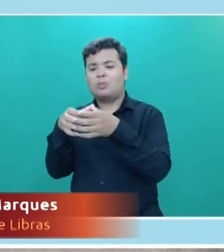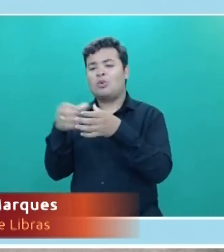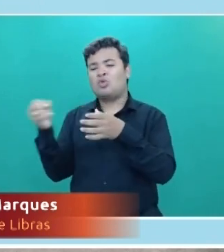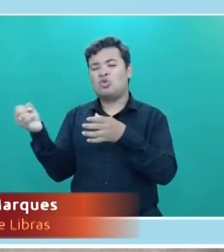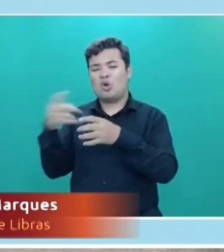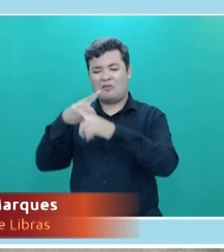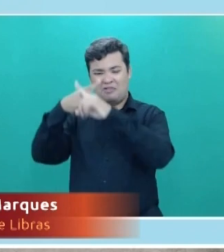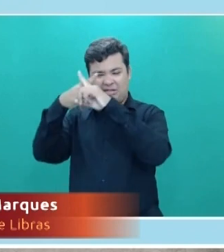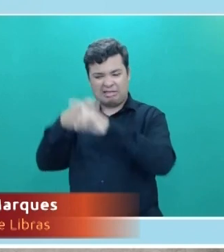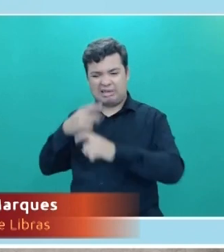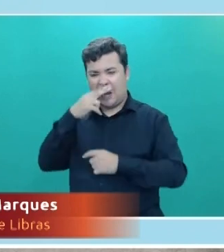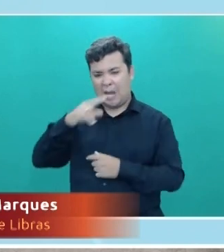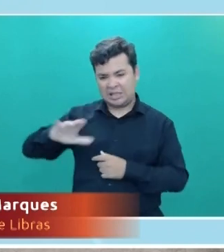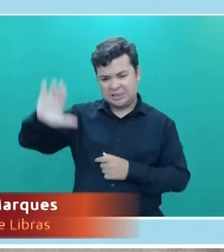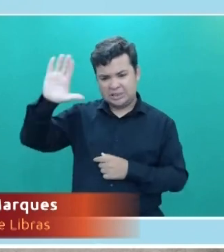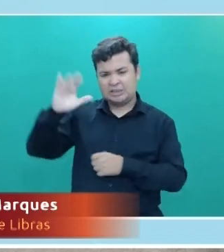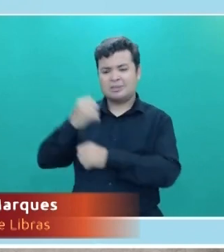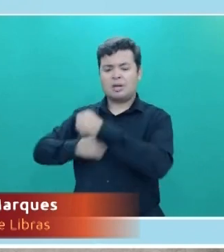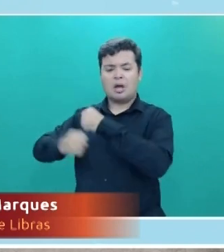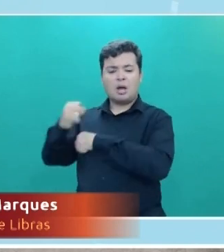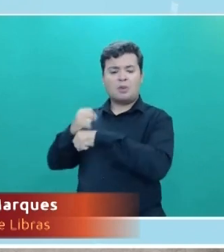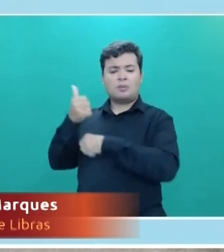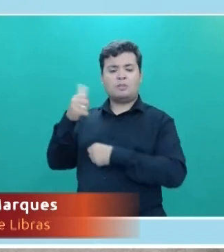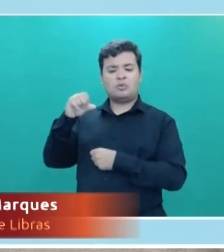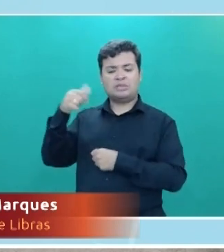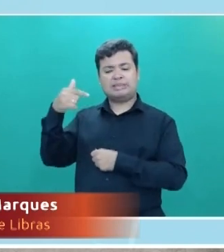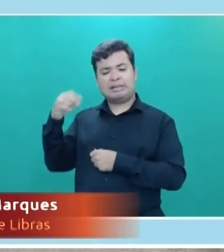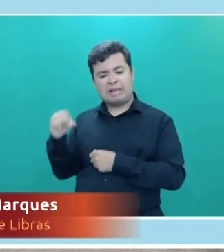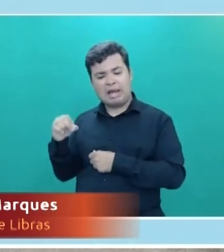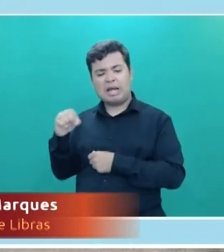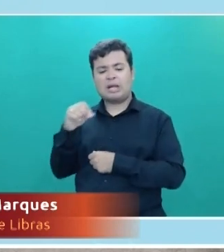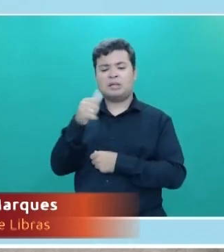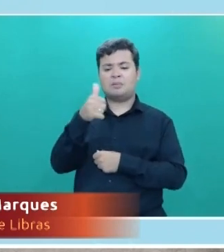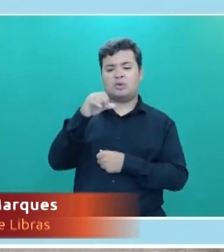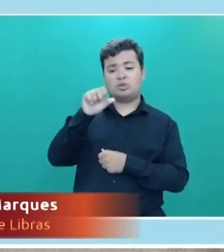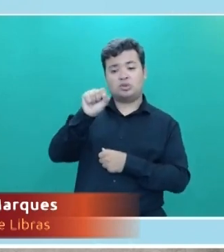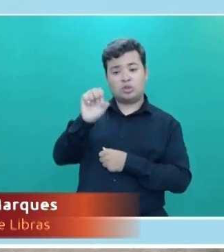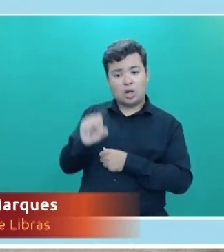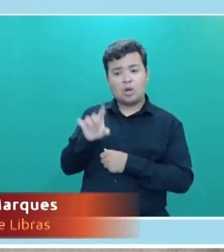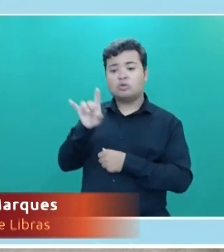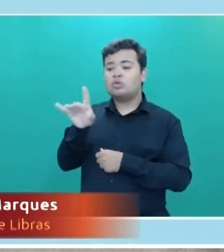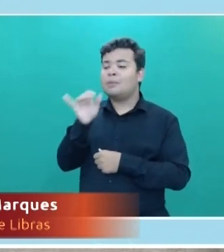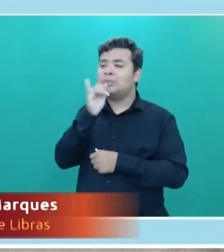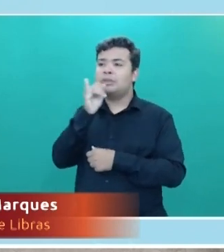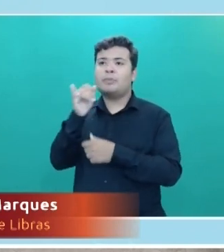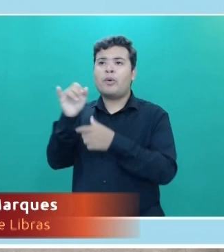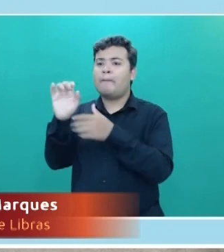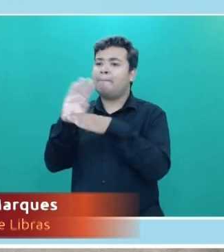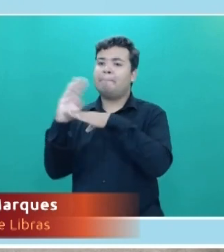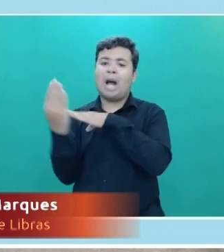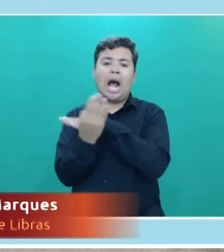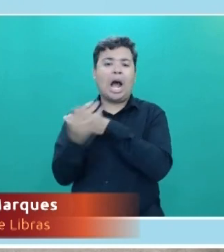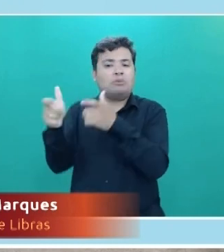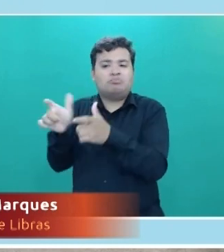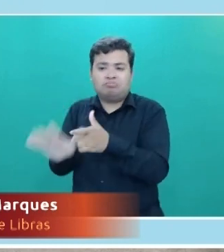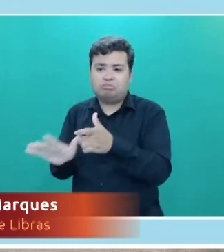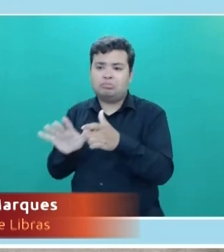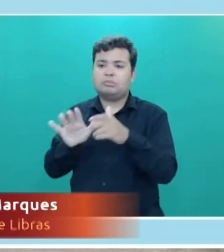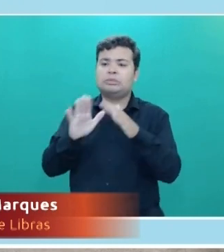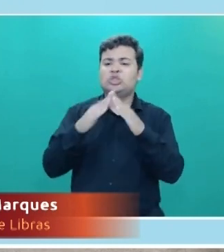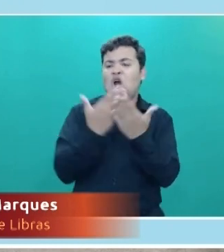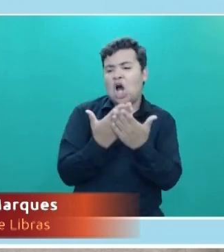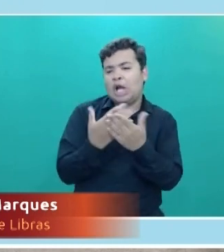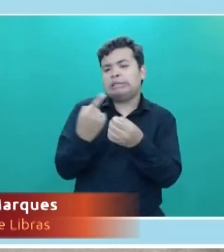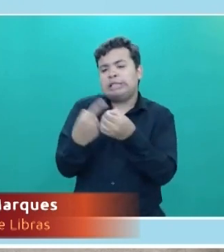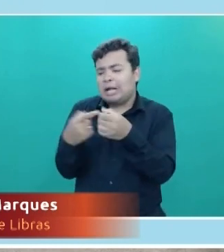no início, nos anos 70, nos anos 80, ele estava ali restrito ao seu perímetro físico do seu bairro, da sua escola, da sua cidade,